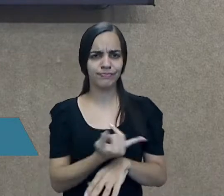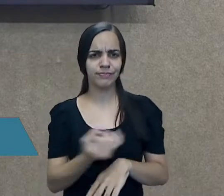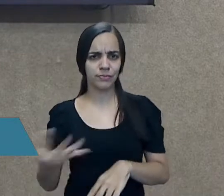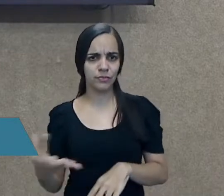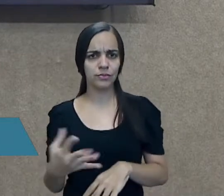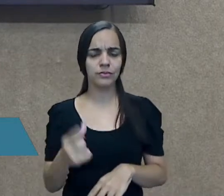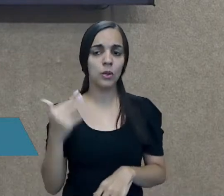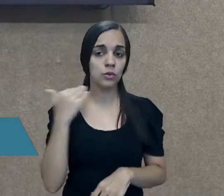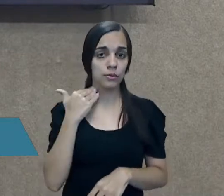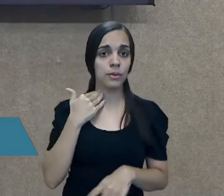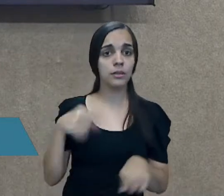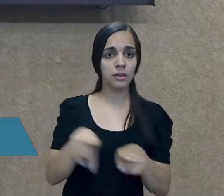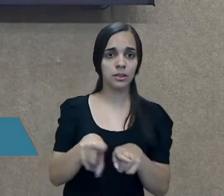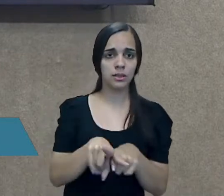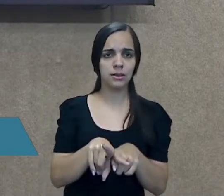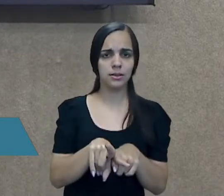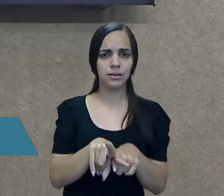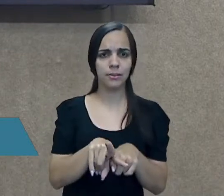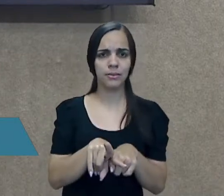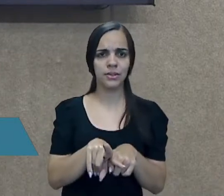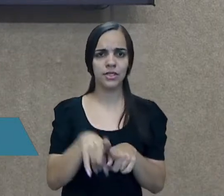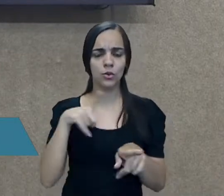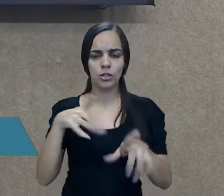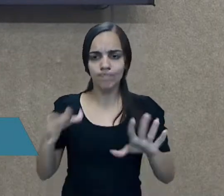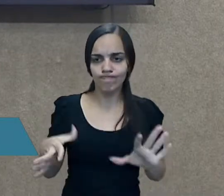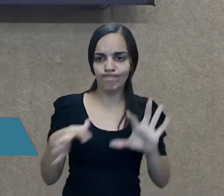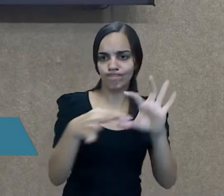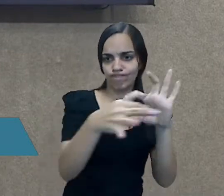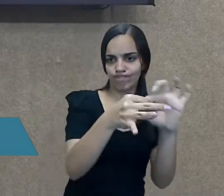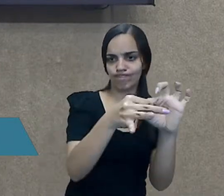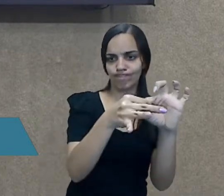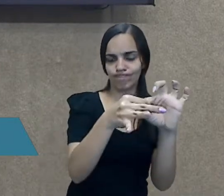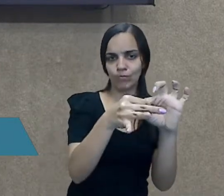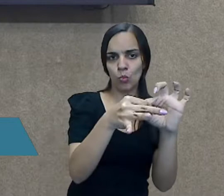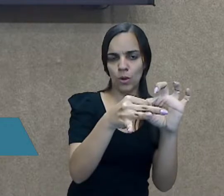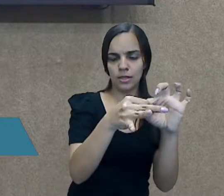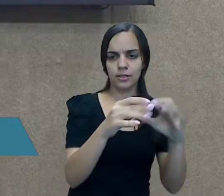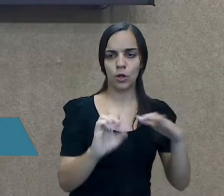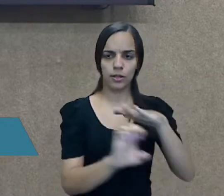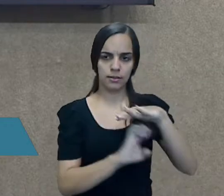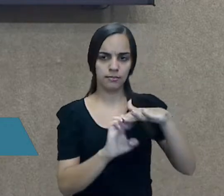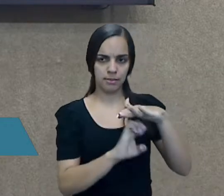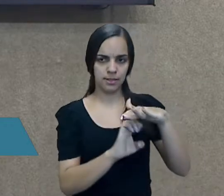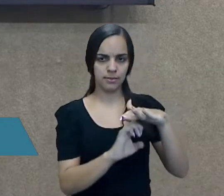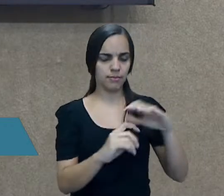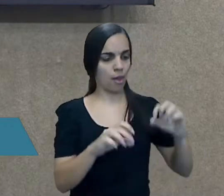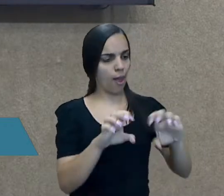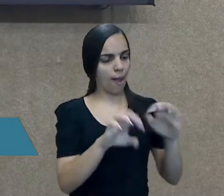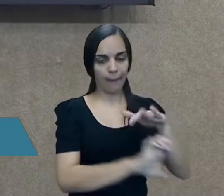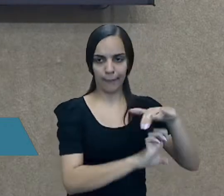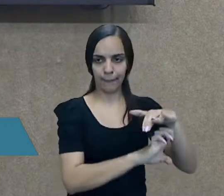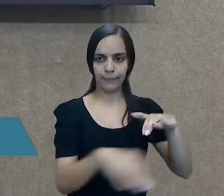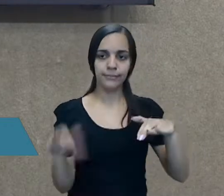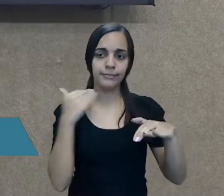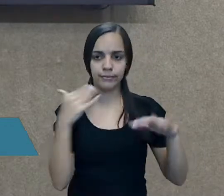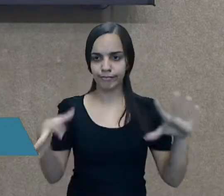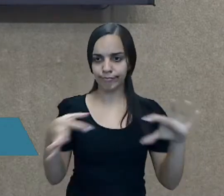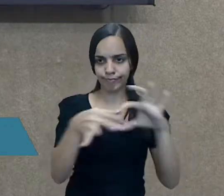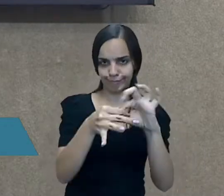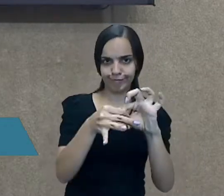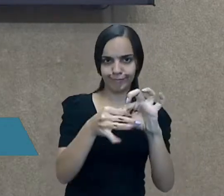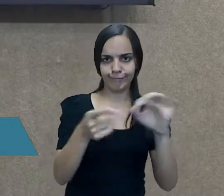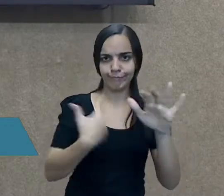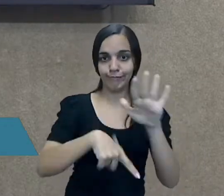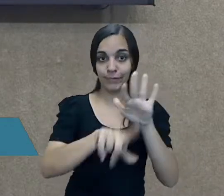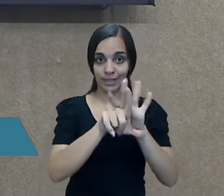os bancos e indústrias, quando se unem para formar uma só empresa. Há leis